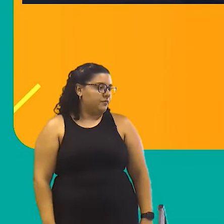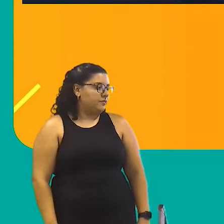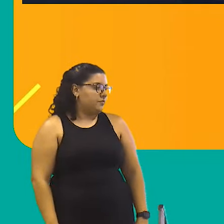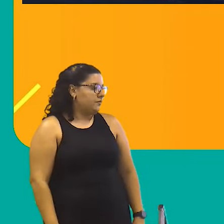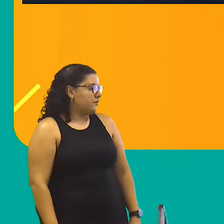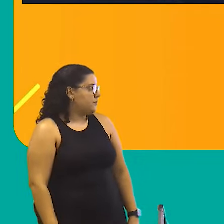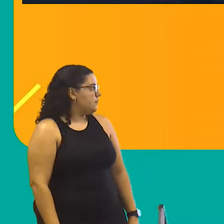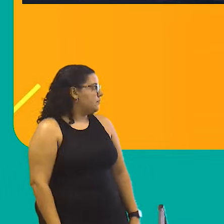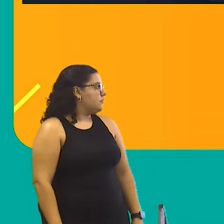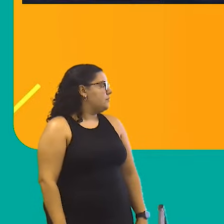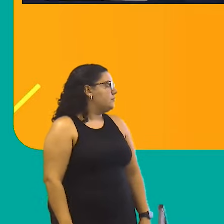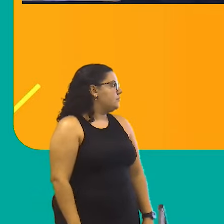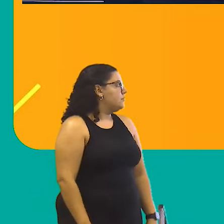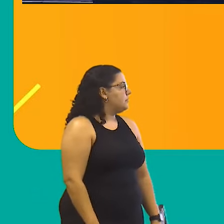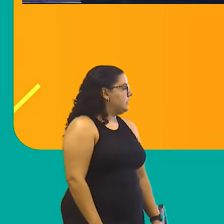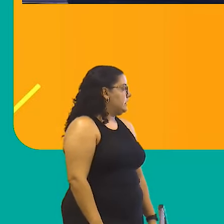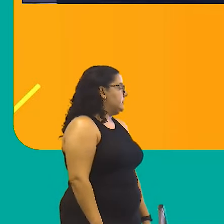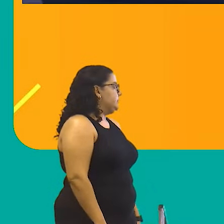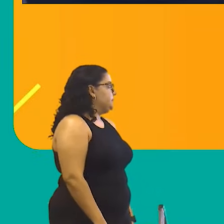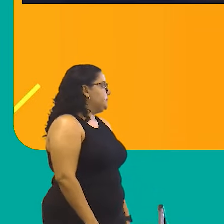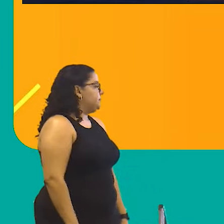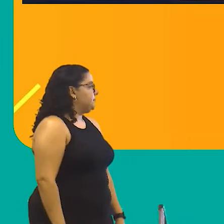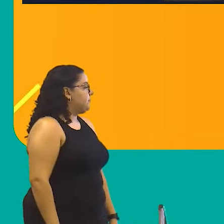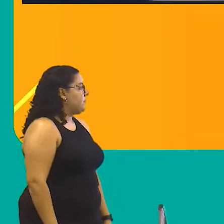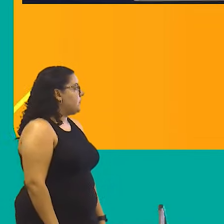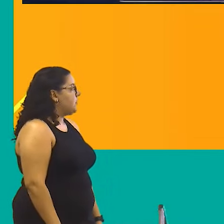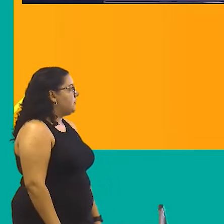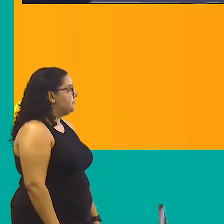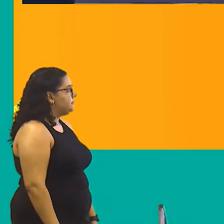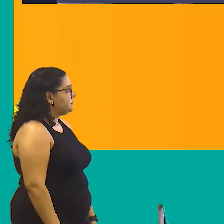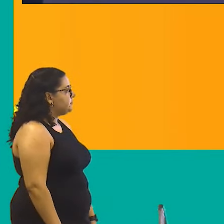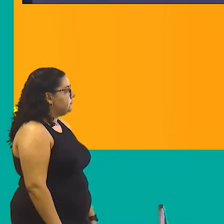Faz o seguinte, faz o produto em X aqui.